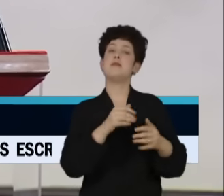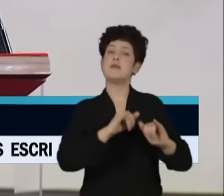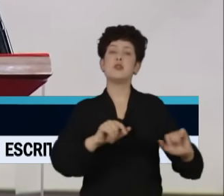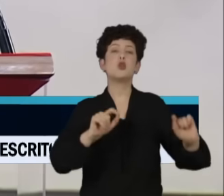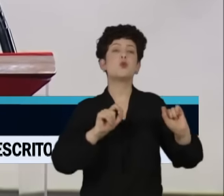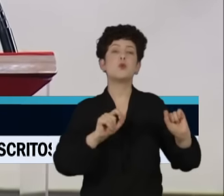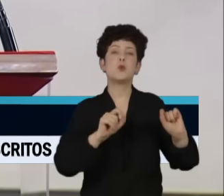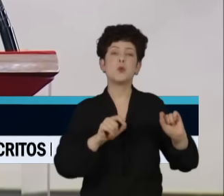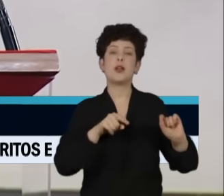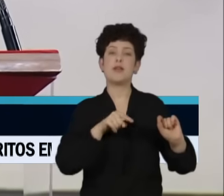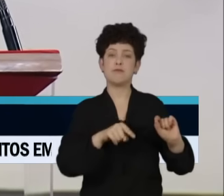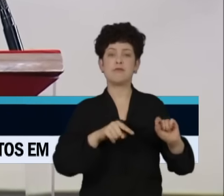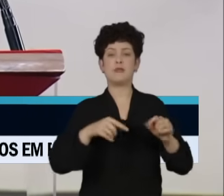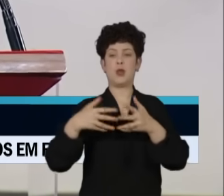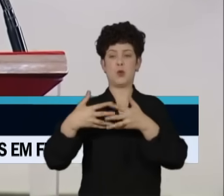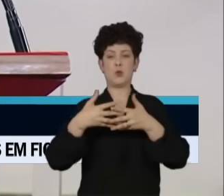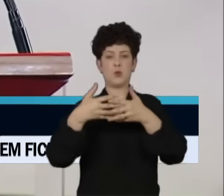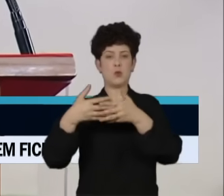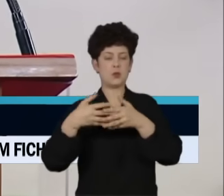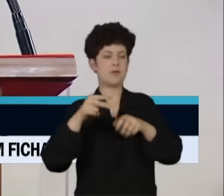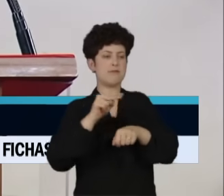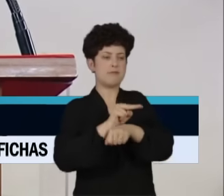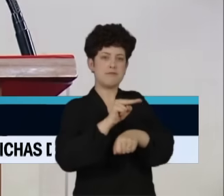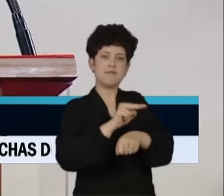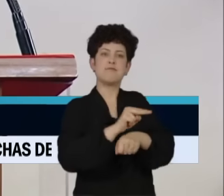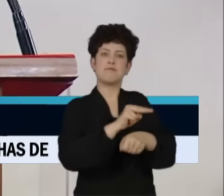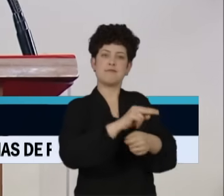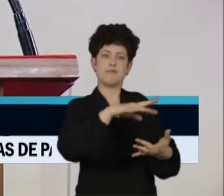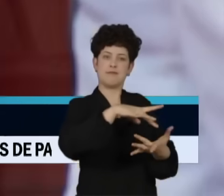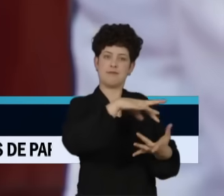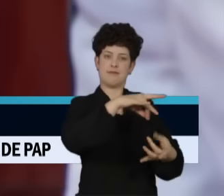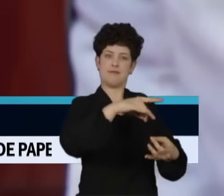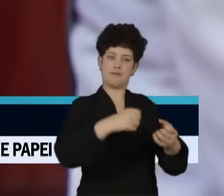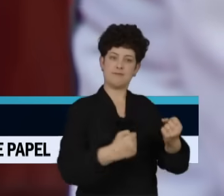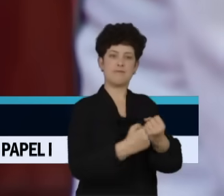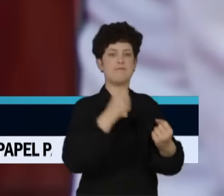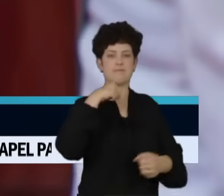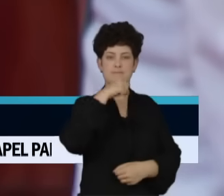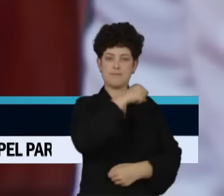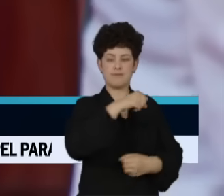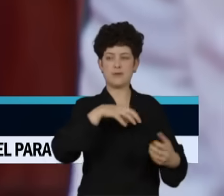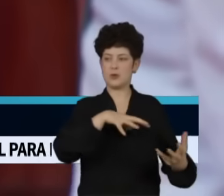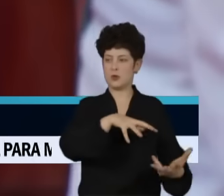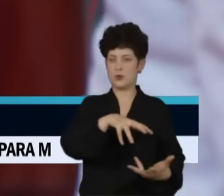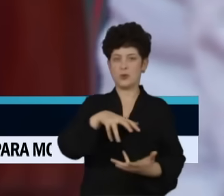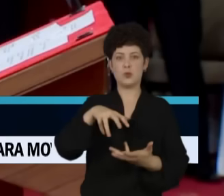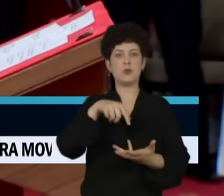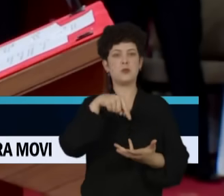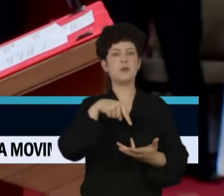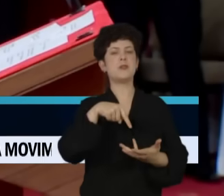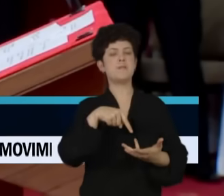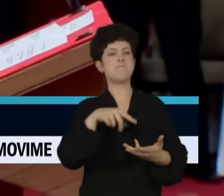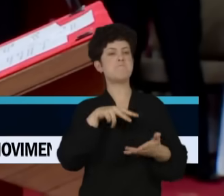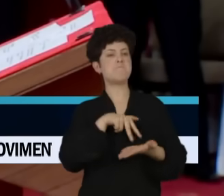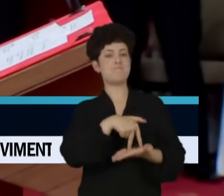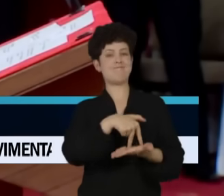a determinação dos Estados Unidos de preservar a democracia em Taiwã e em todo o mundo permanece inabalável.